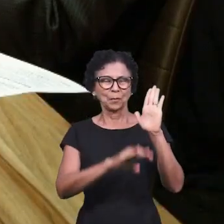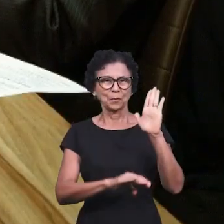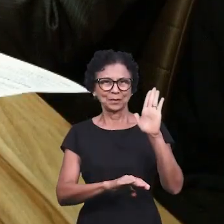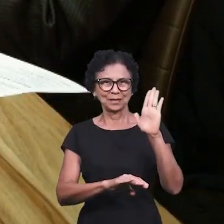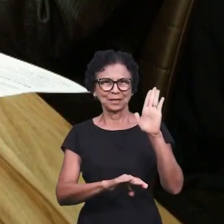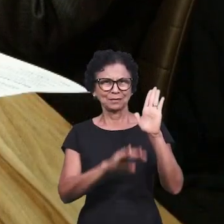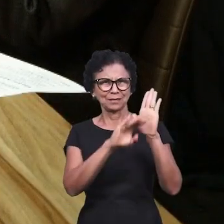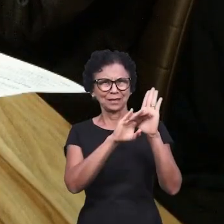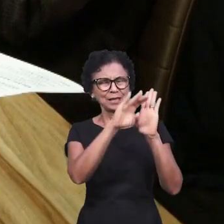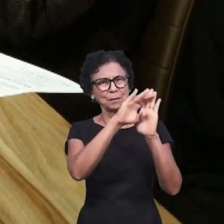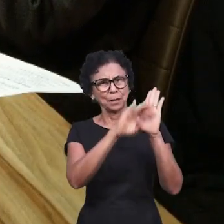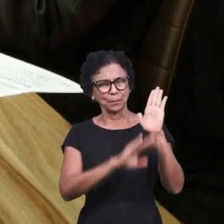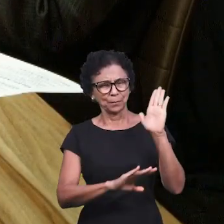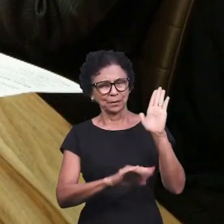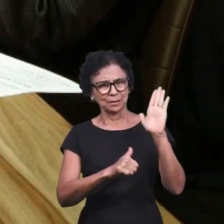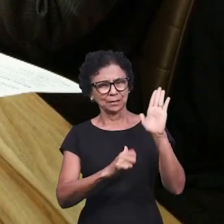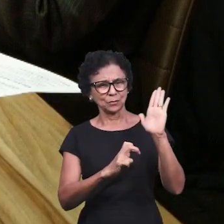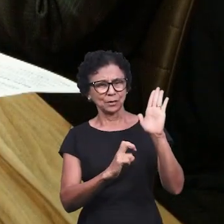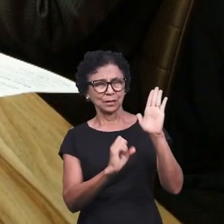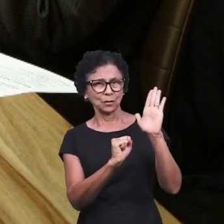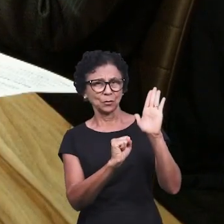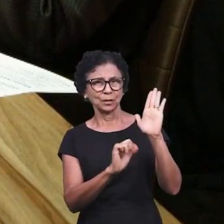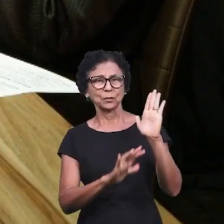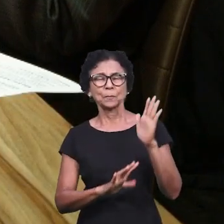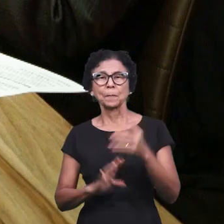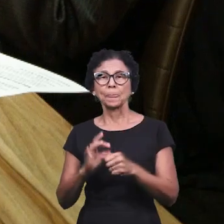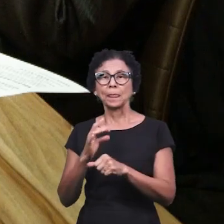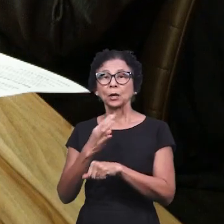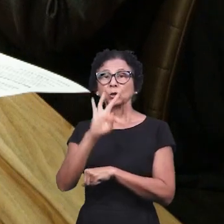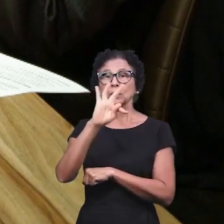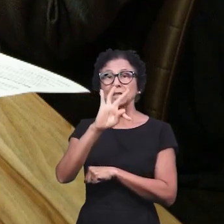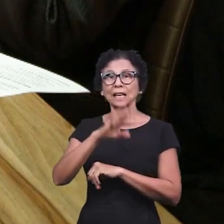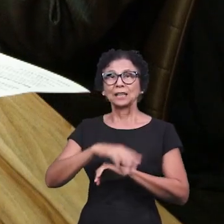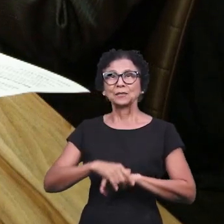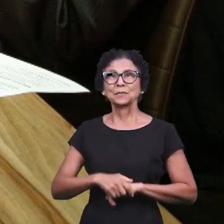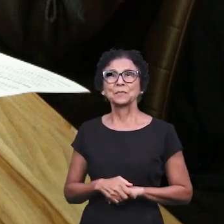158. No cargo de técnico, eu fiquei em